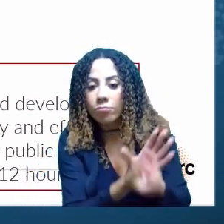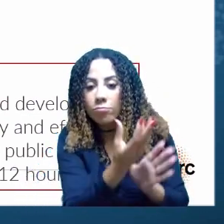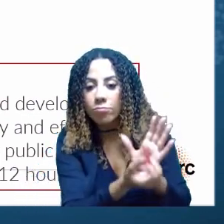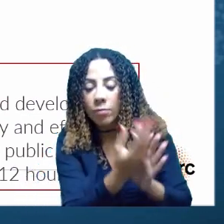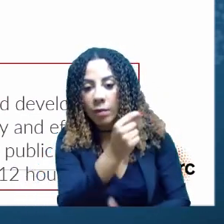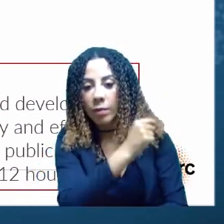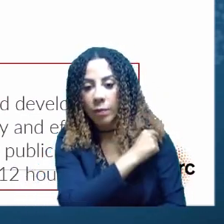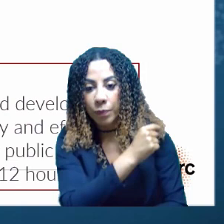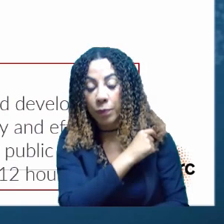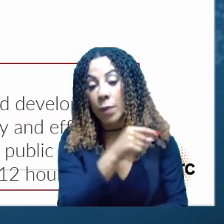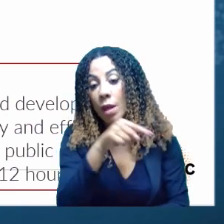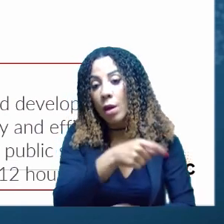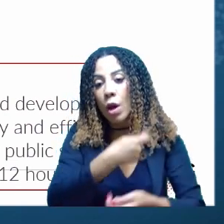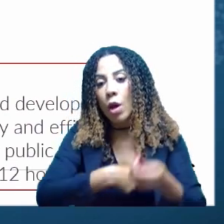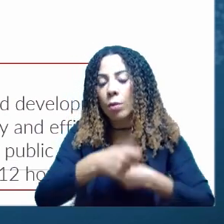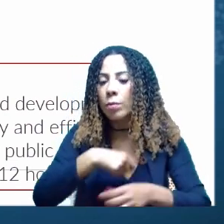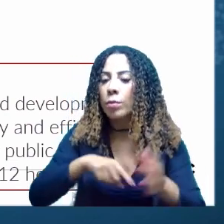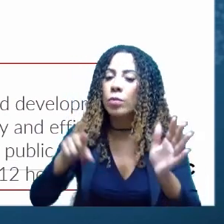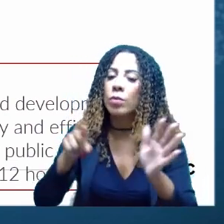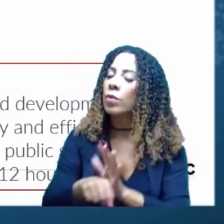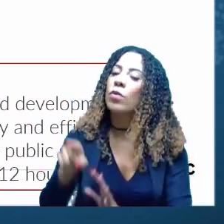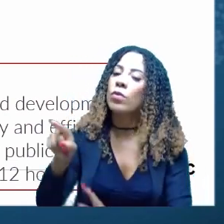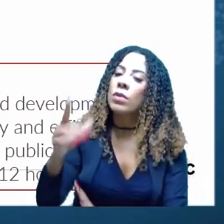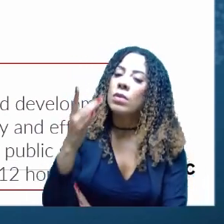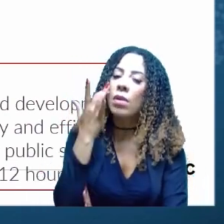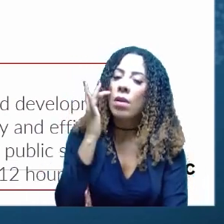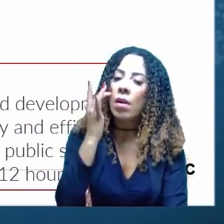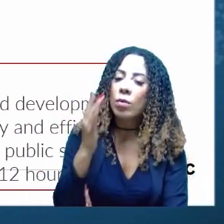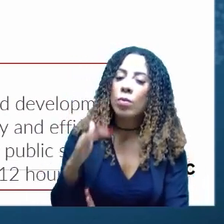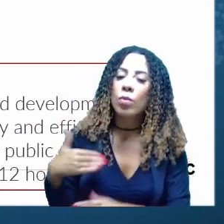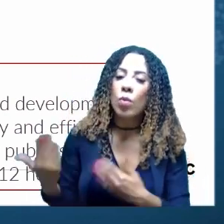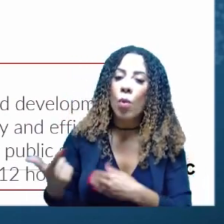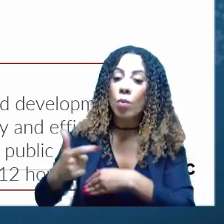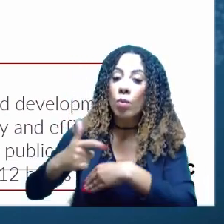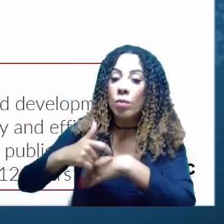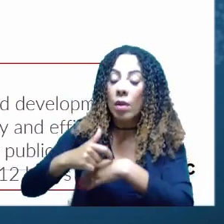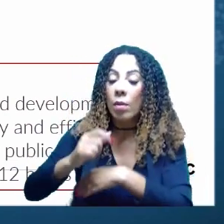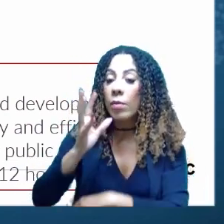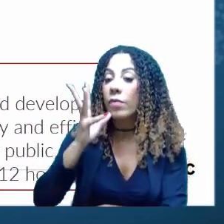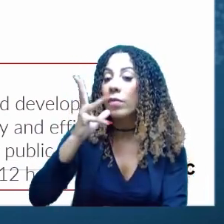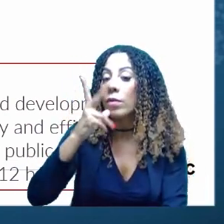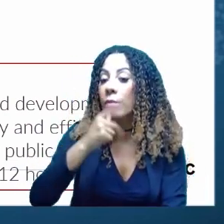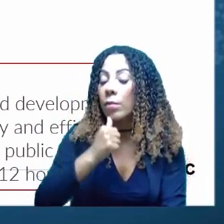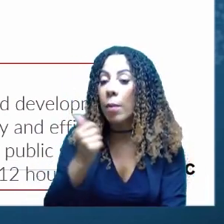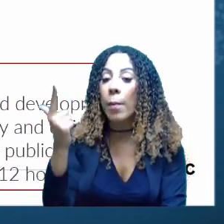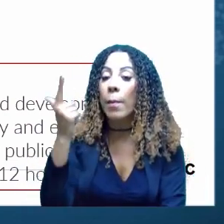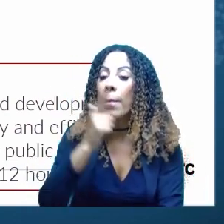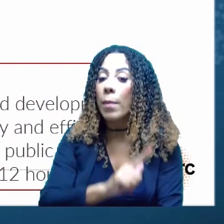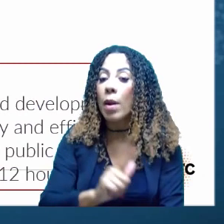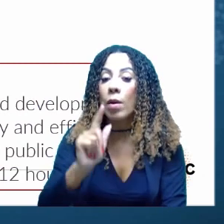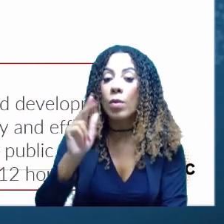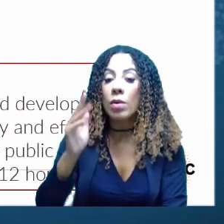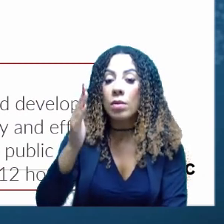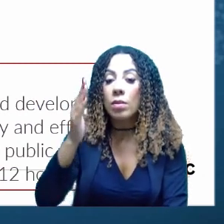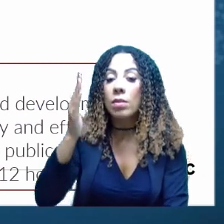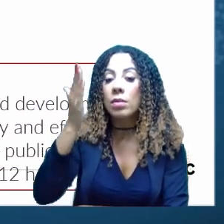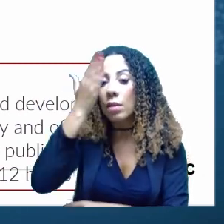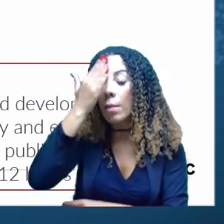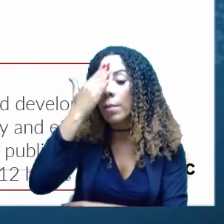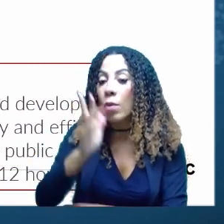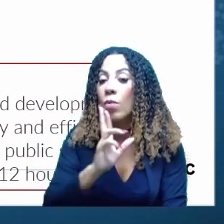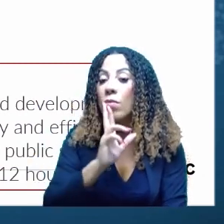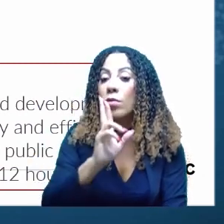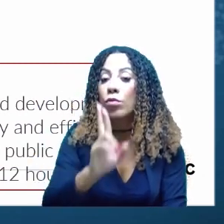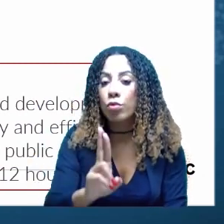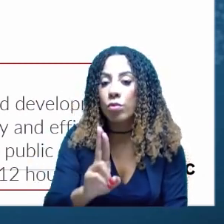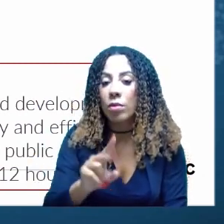quanto tempo você acha que vai levar para ter o break-even desse investimento, o resultado desse